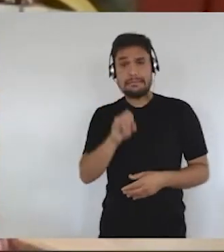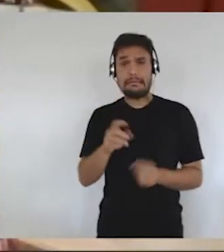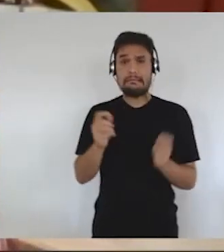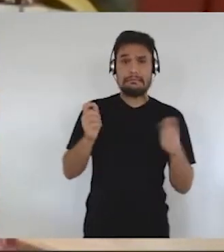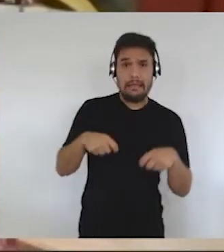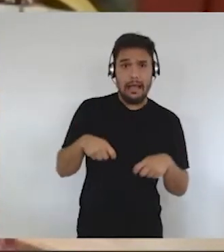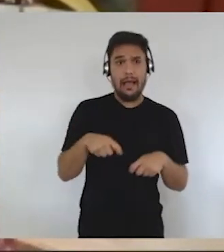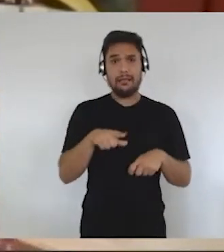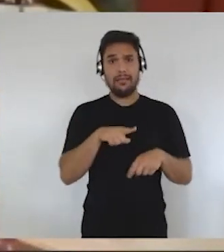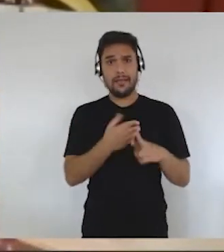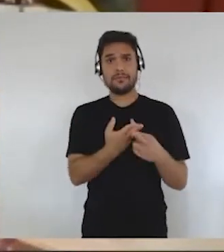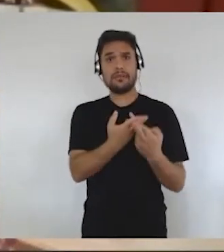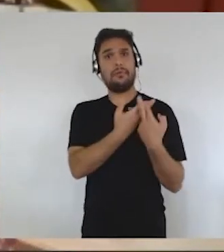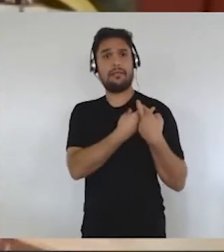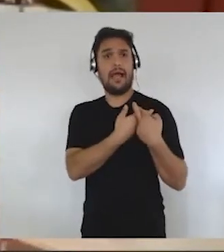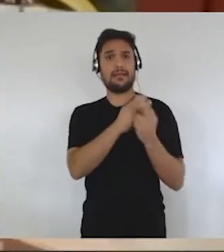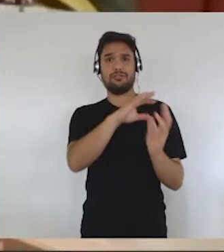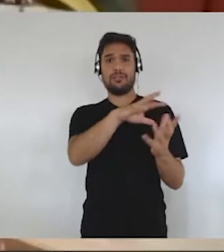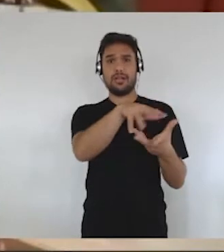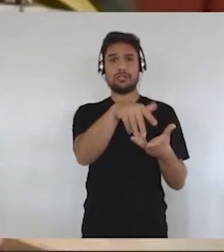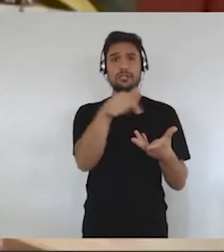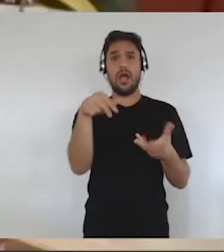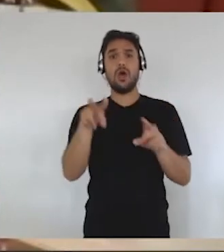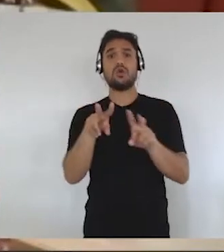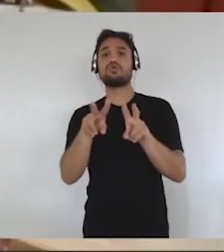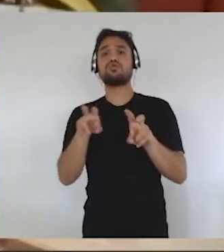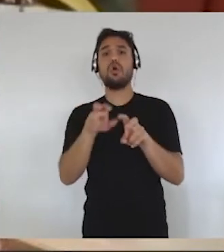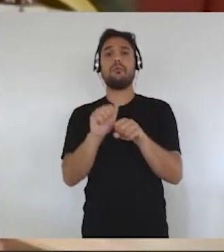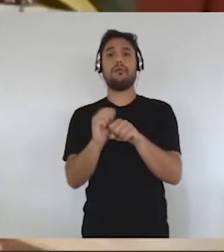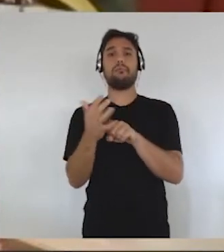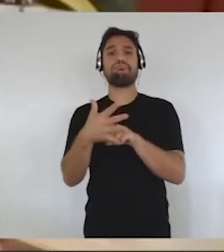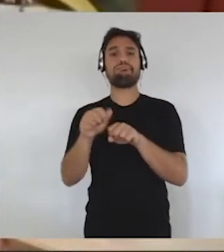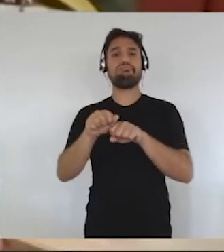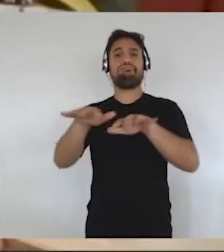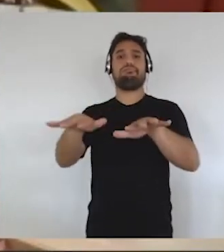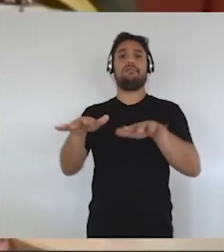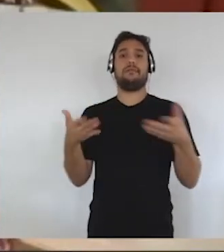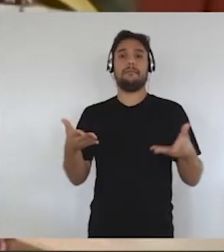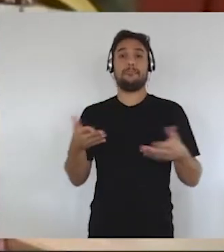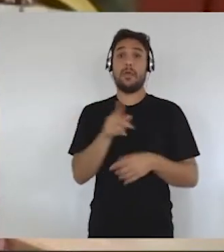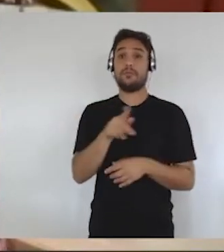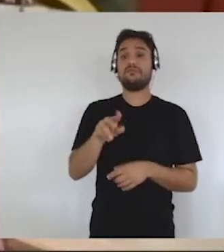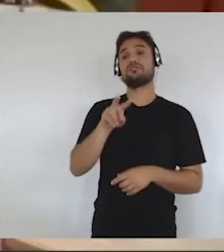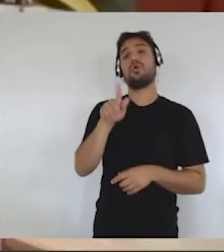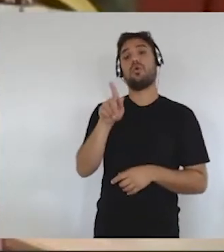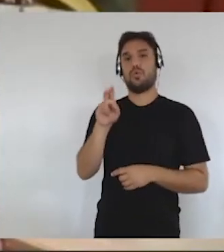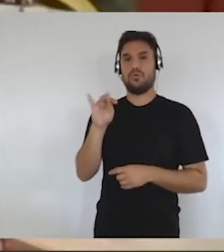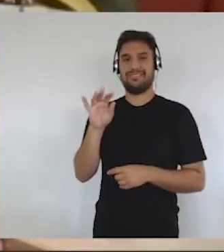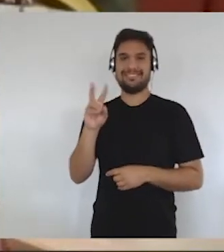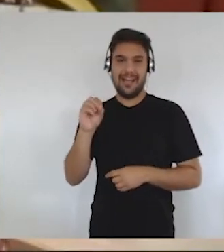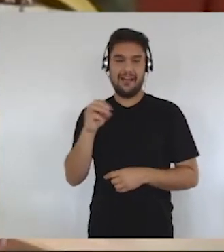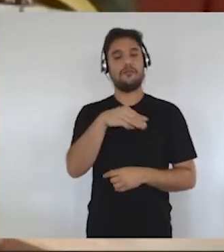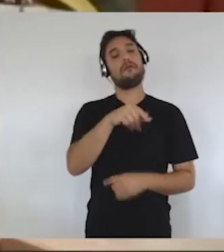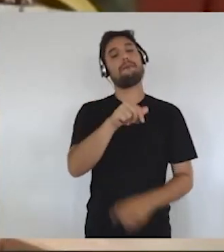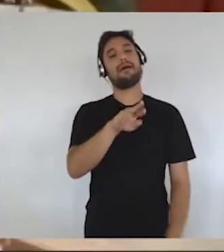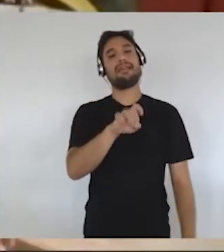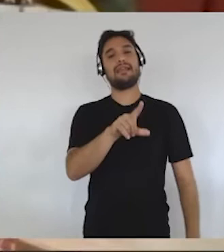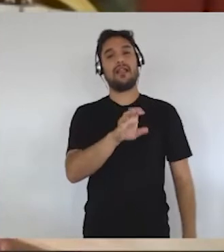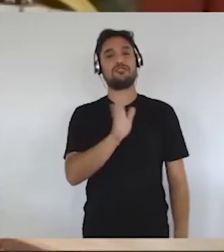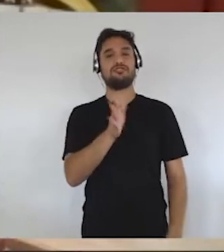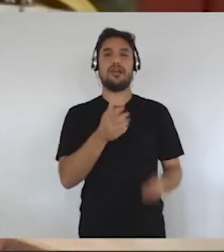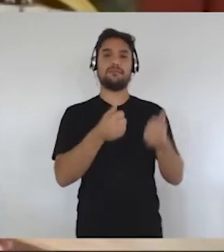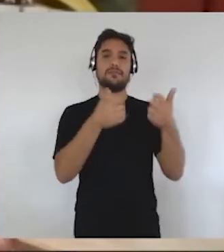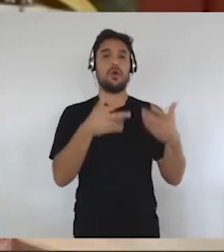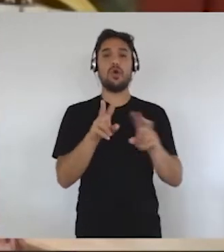uma responsabilidade internacional, né, pela pandemia, muito também pelo que os professores Gustavo e Maria Rosa já trouxeram, né, dessa